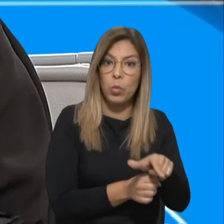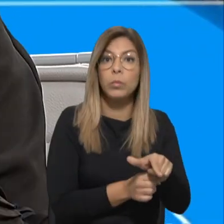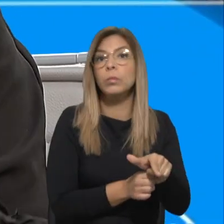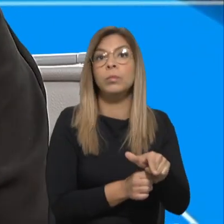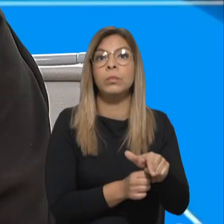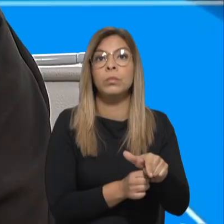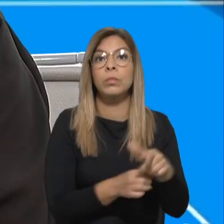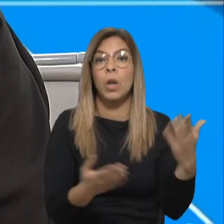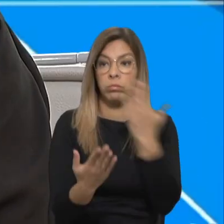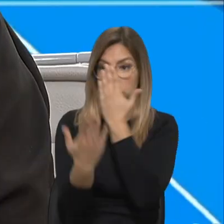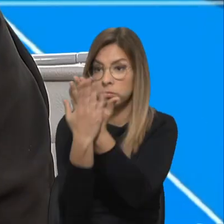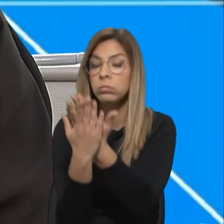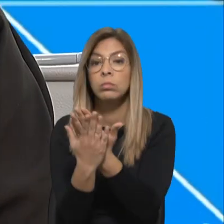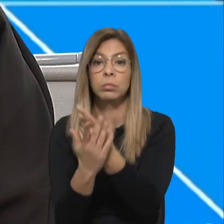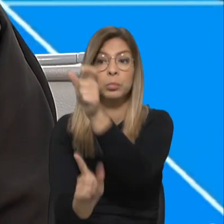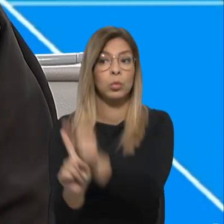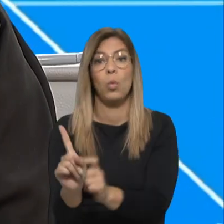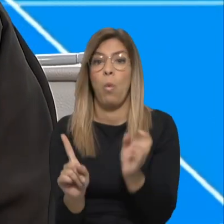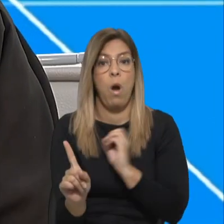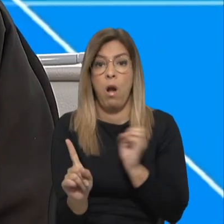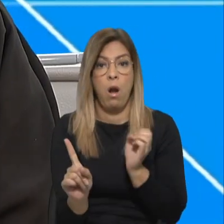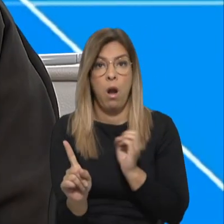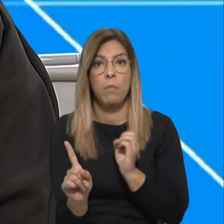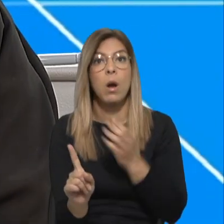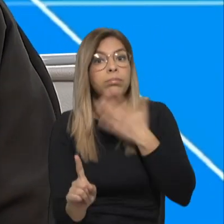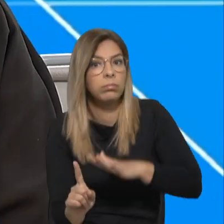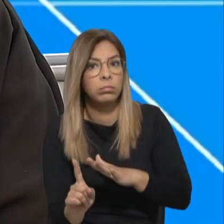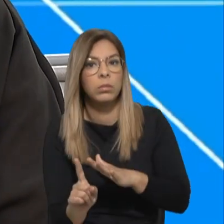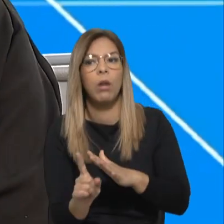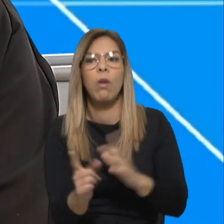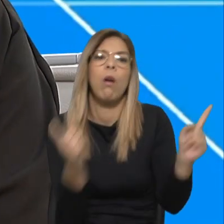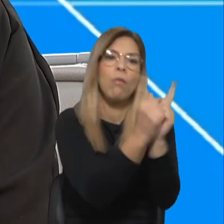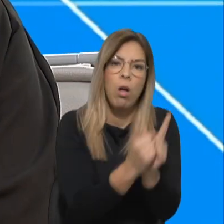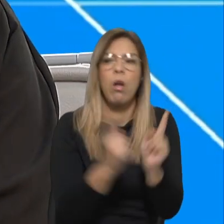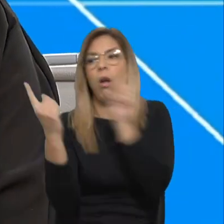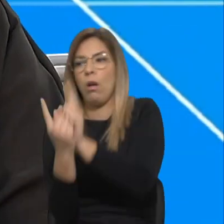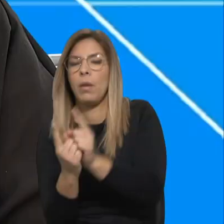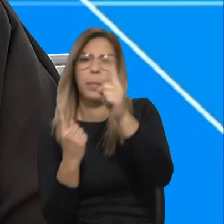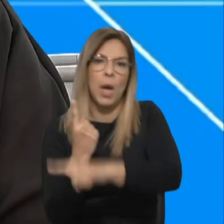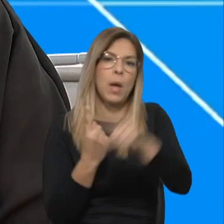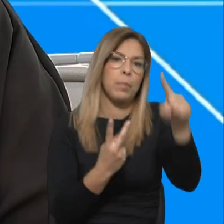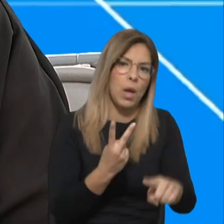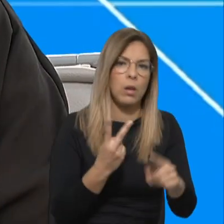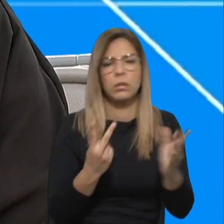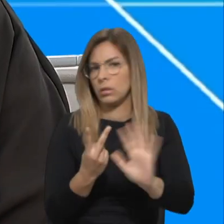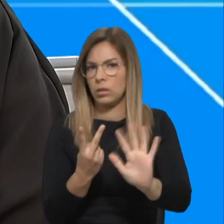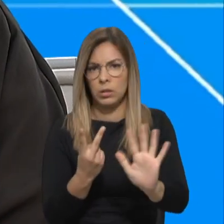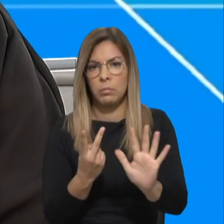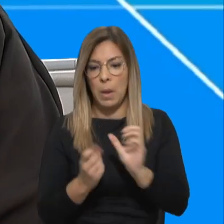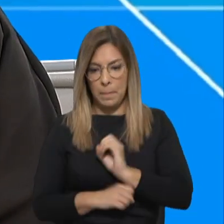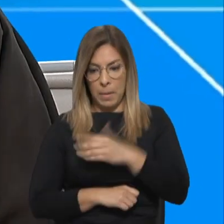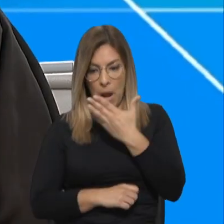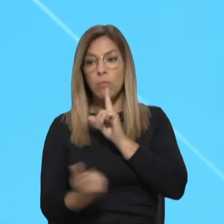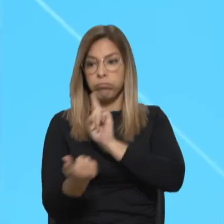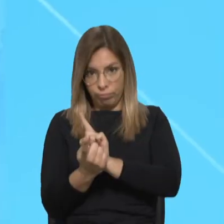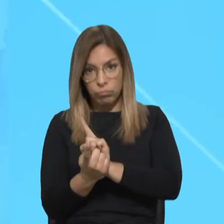ter oportunidade de ouvir as pessoas porque não é isso que está previsto e ainda bem, as pessoas não vão ter que falar com mais ninguém depois de falarem nesta primeira